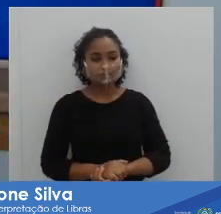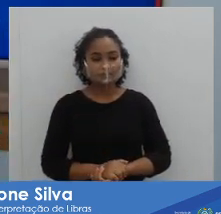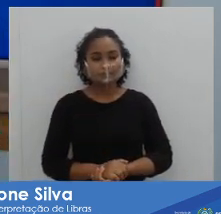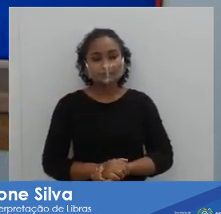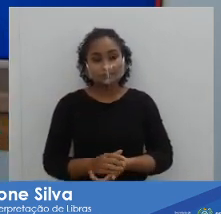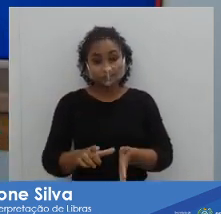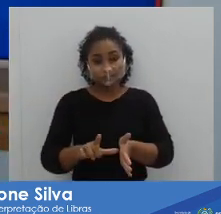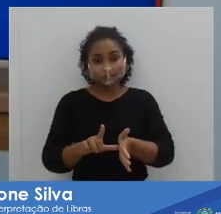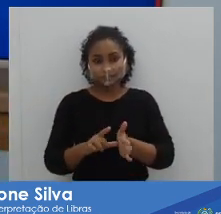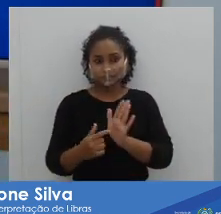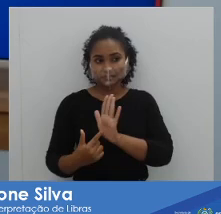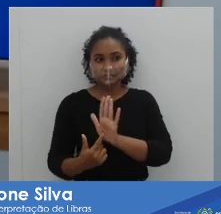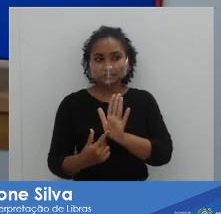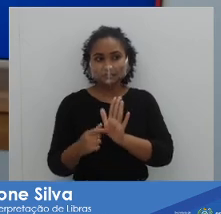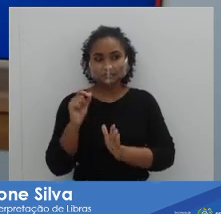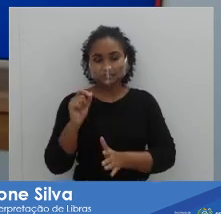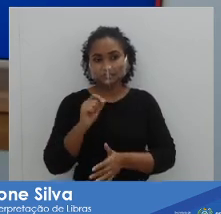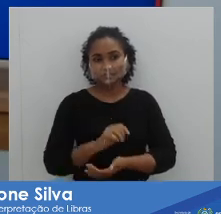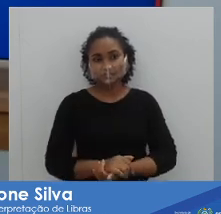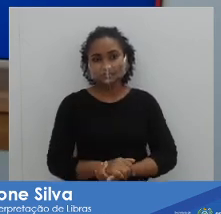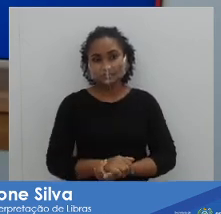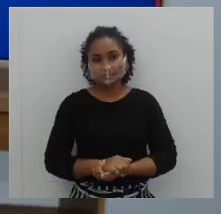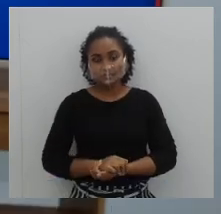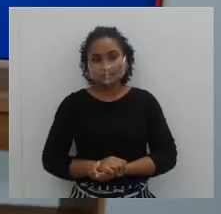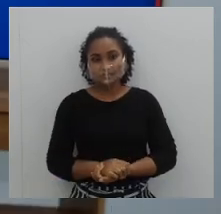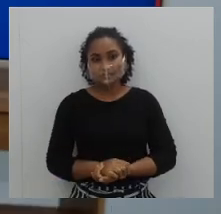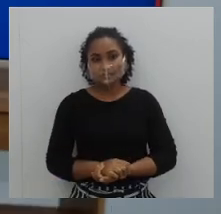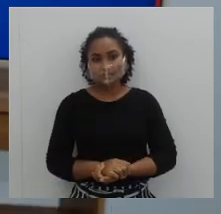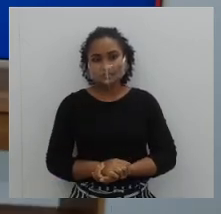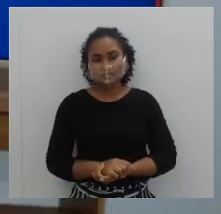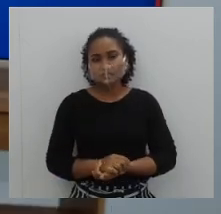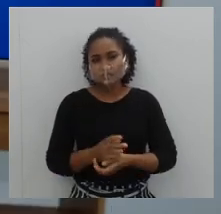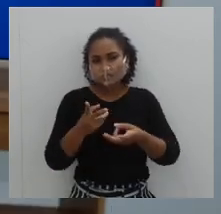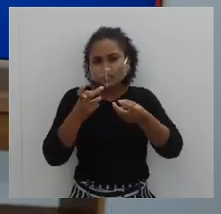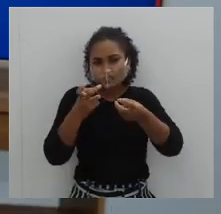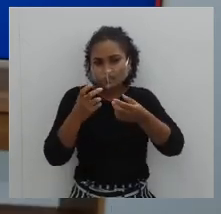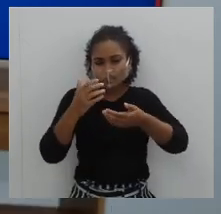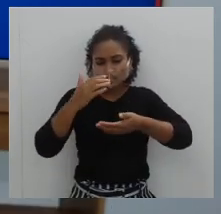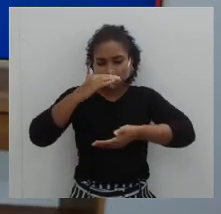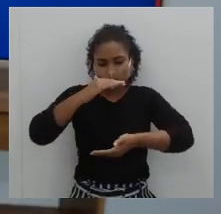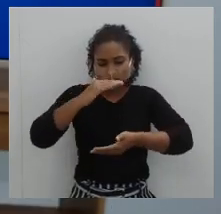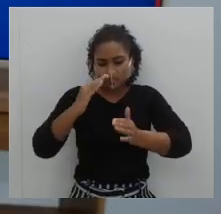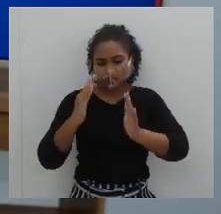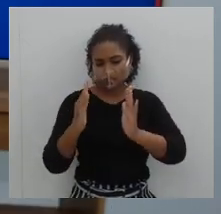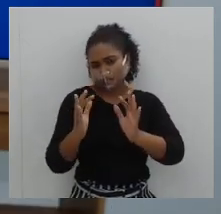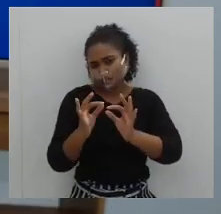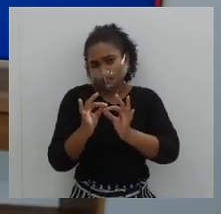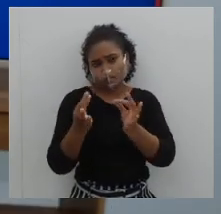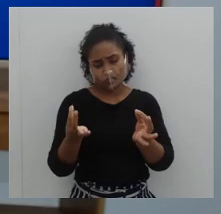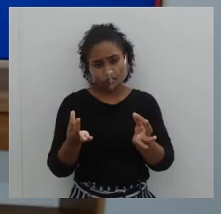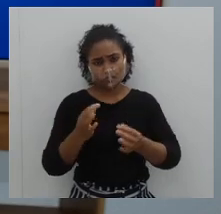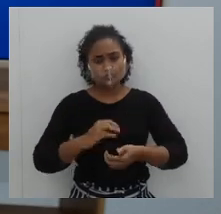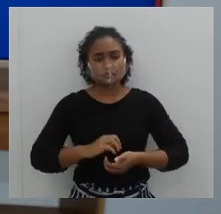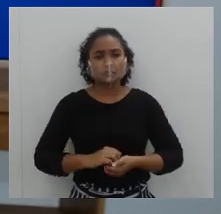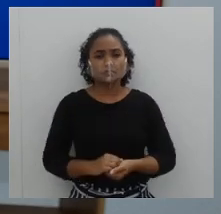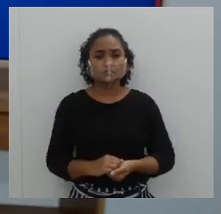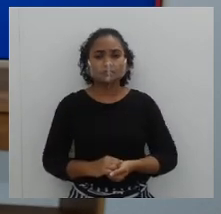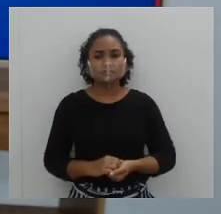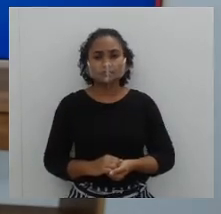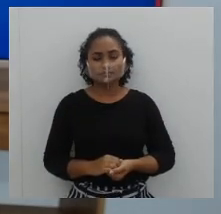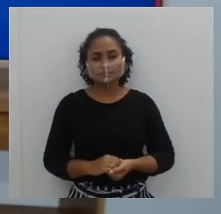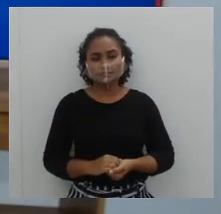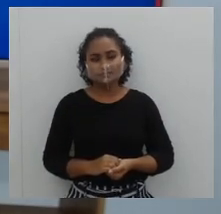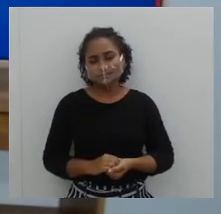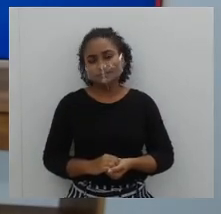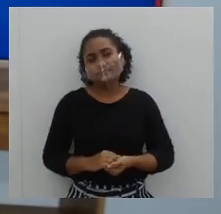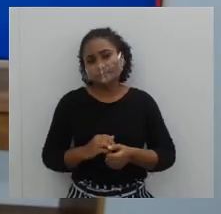queria antes mostrar aqui uma caixa simples e